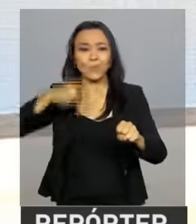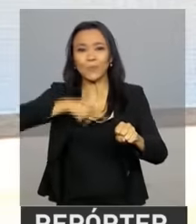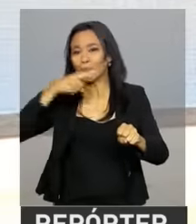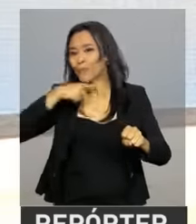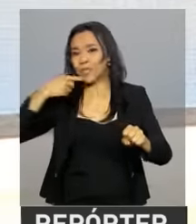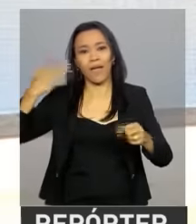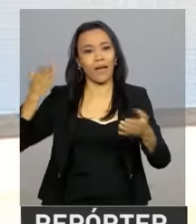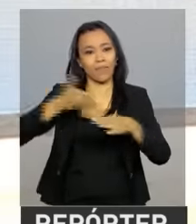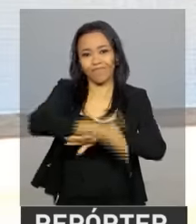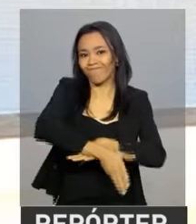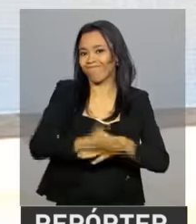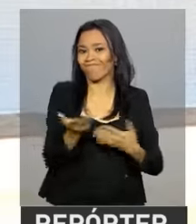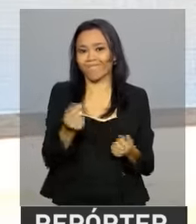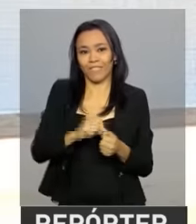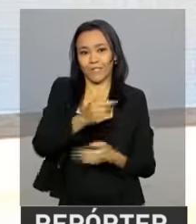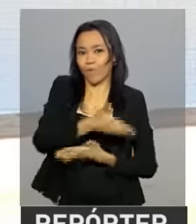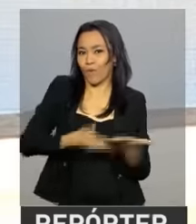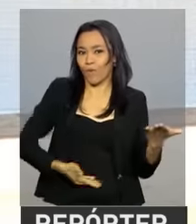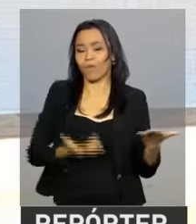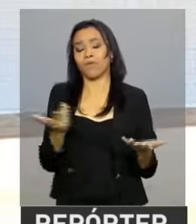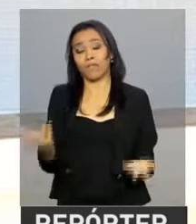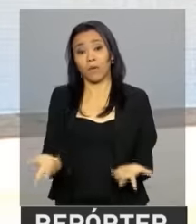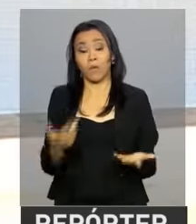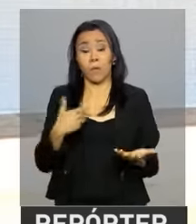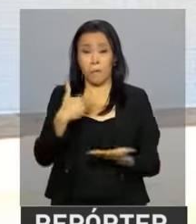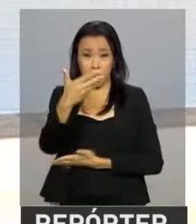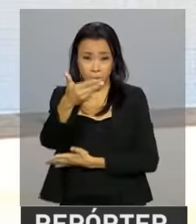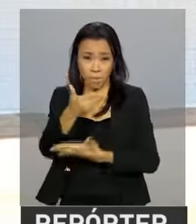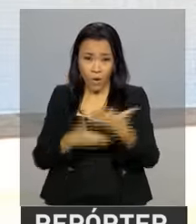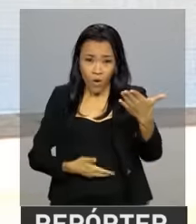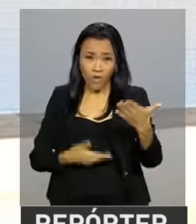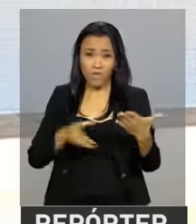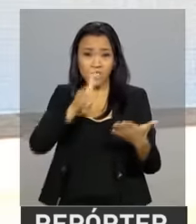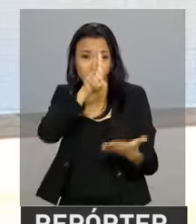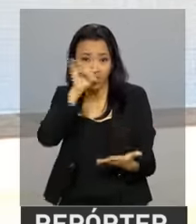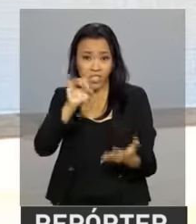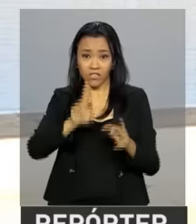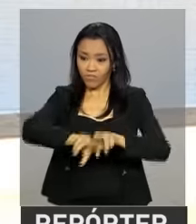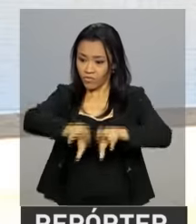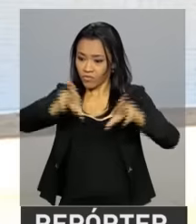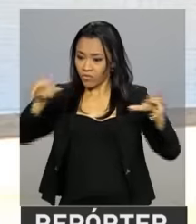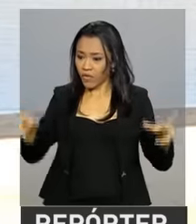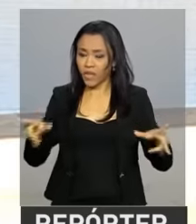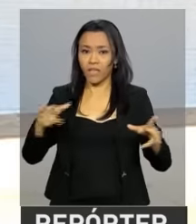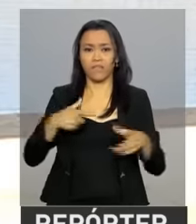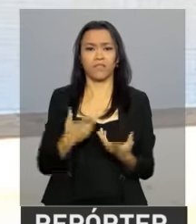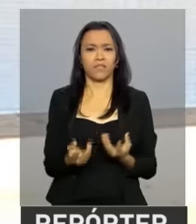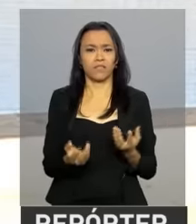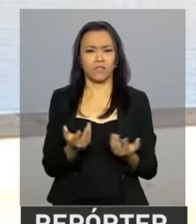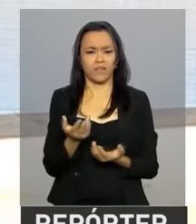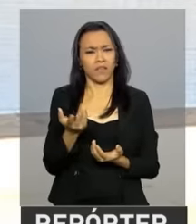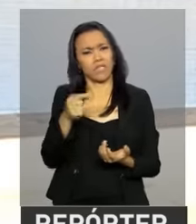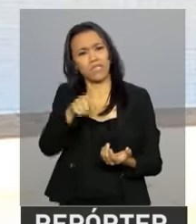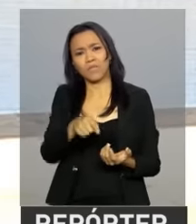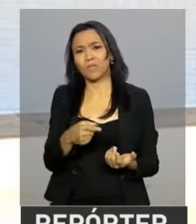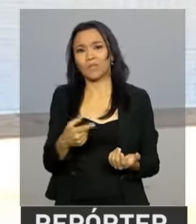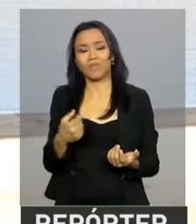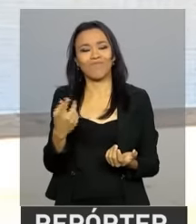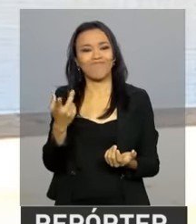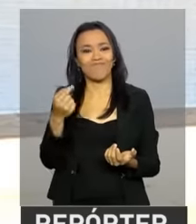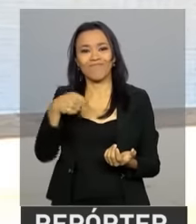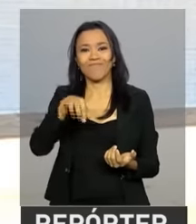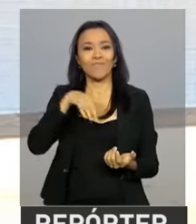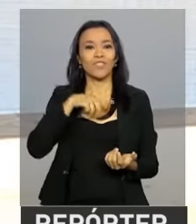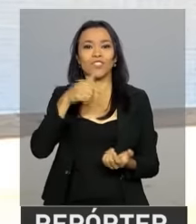Ministério Público Federal diz que provas em datas diferentes e com redações diferentes ferem o princípio